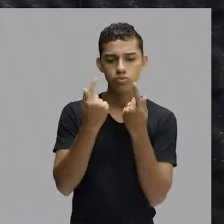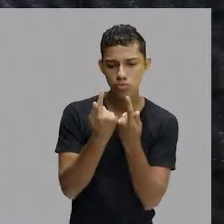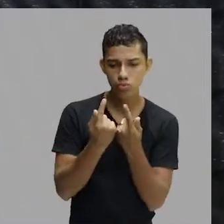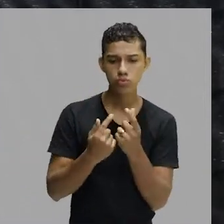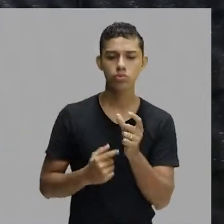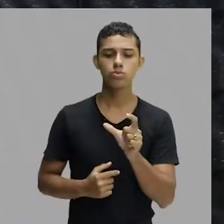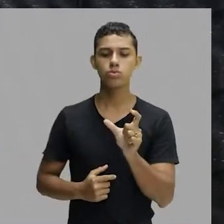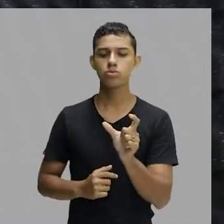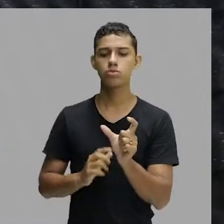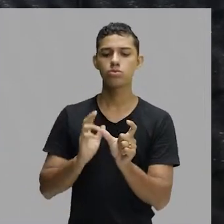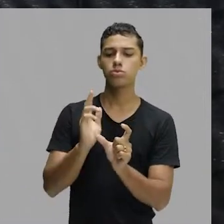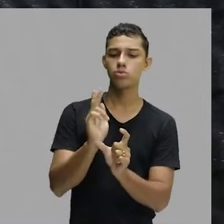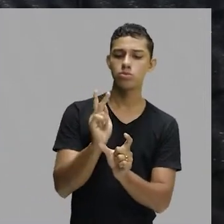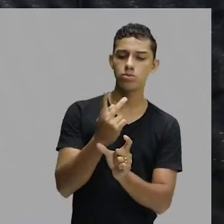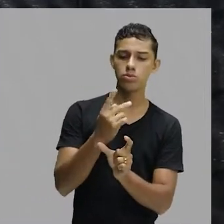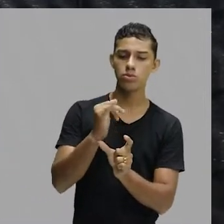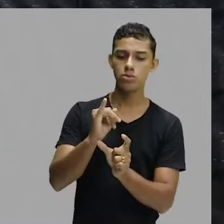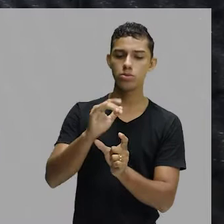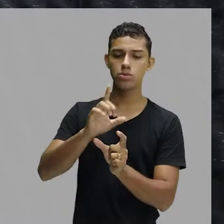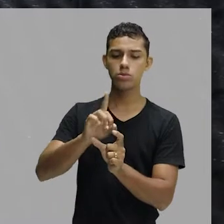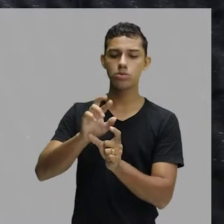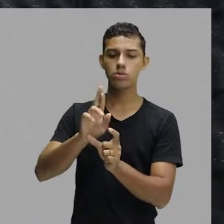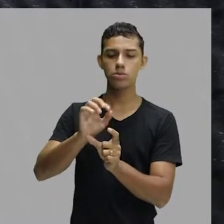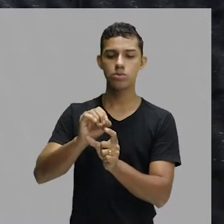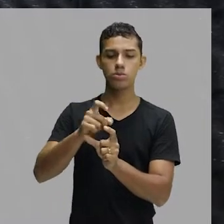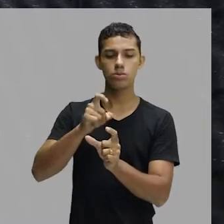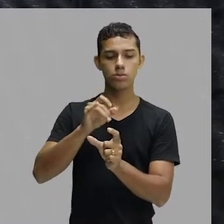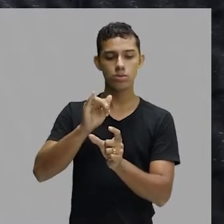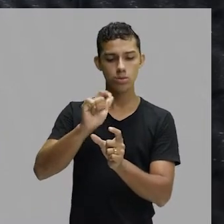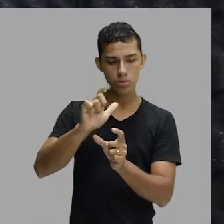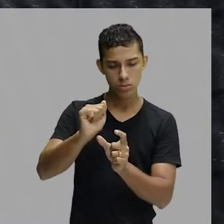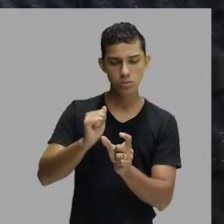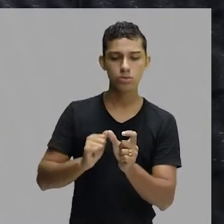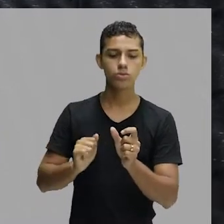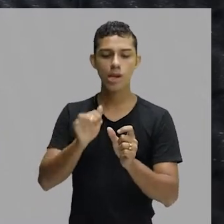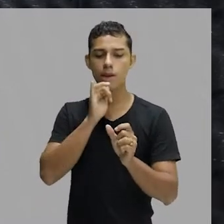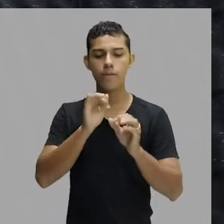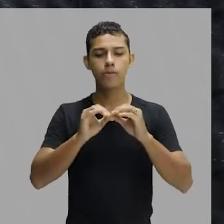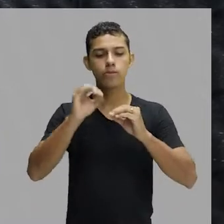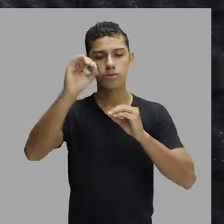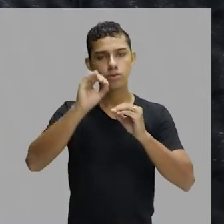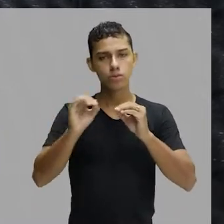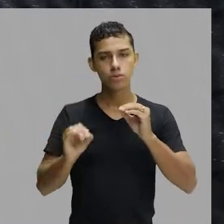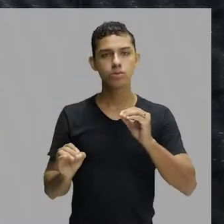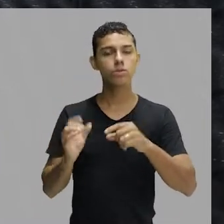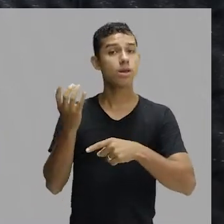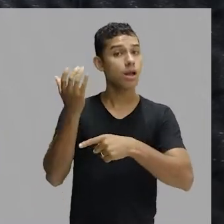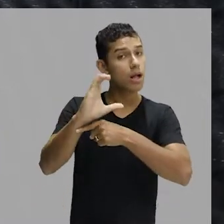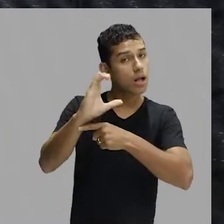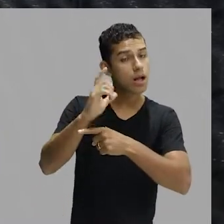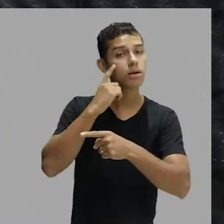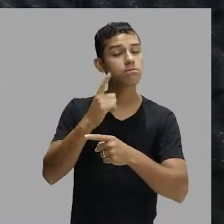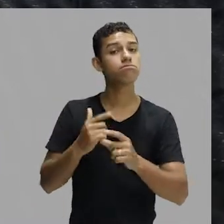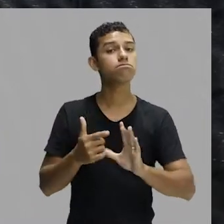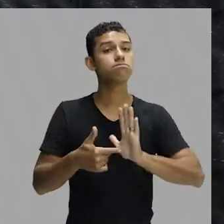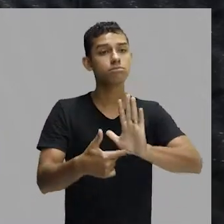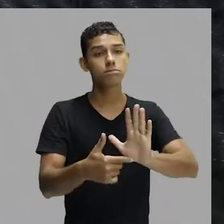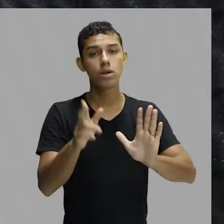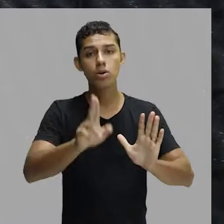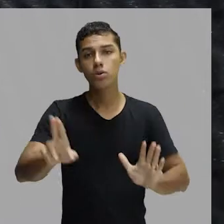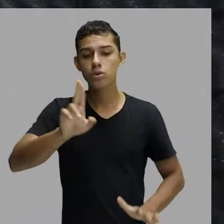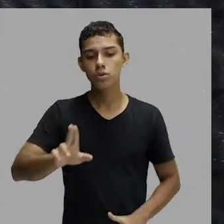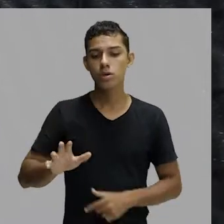ver mais na frente, se eu tiver ramificações, né? Grupos que apresentam carbono. E aí nós vamos utilizar